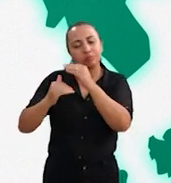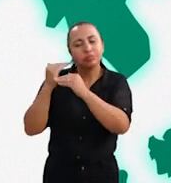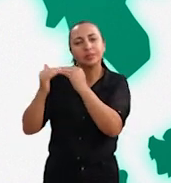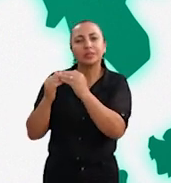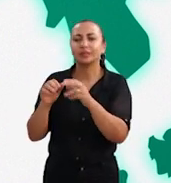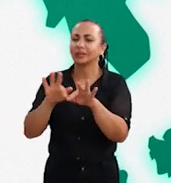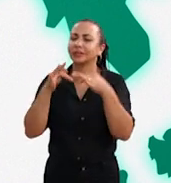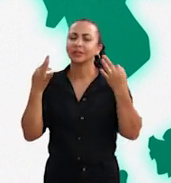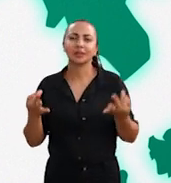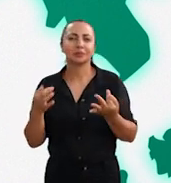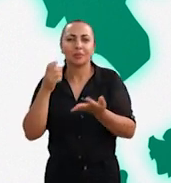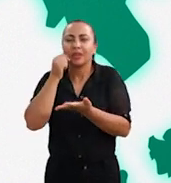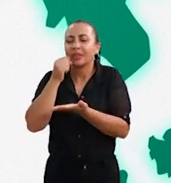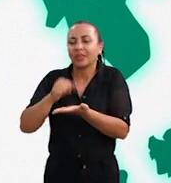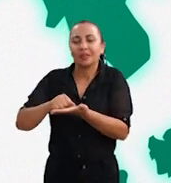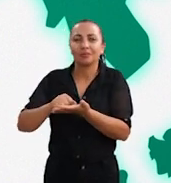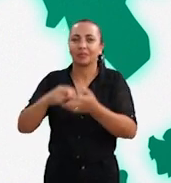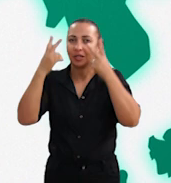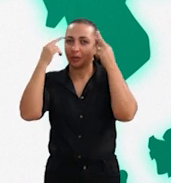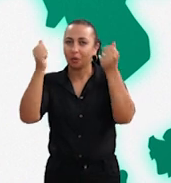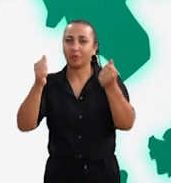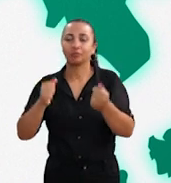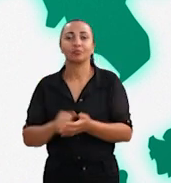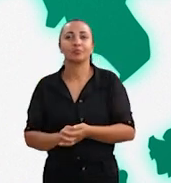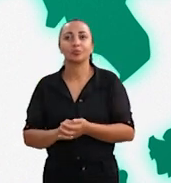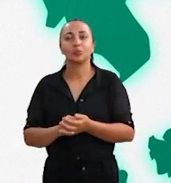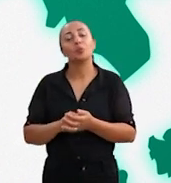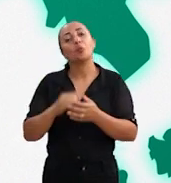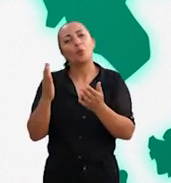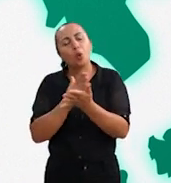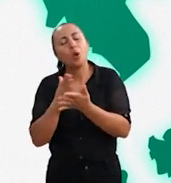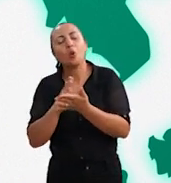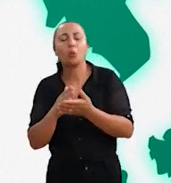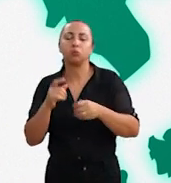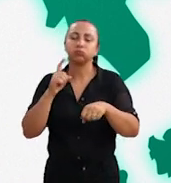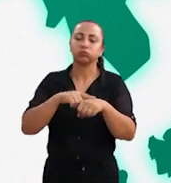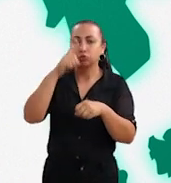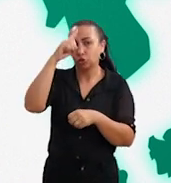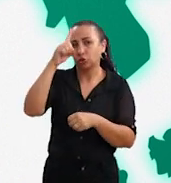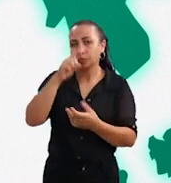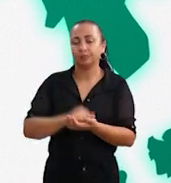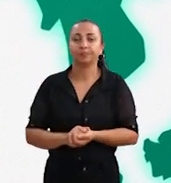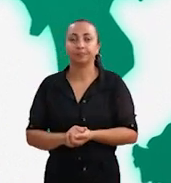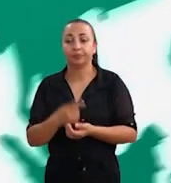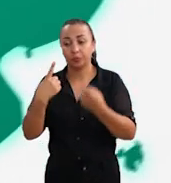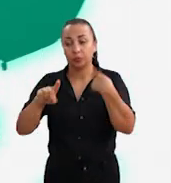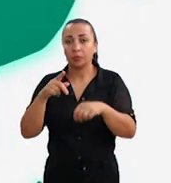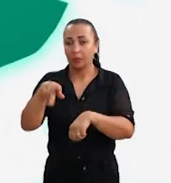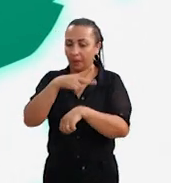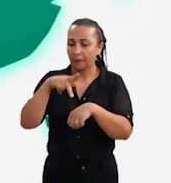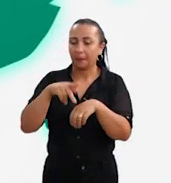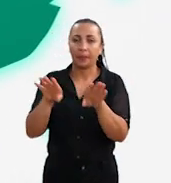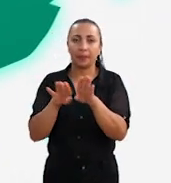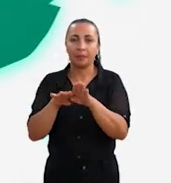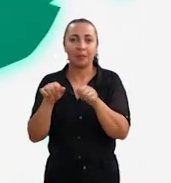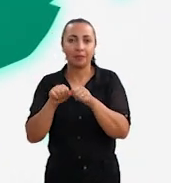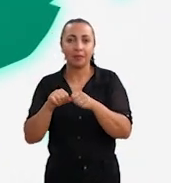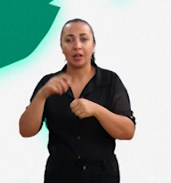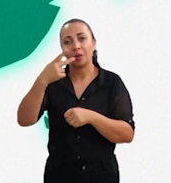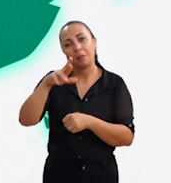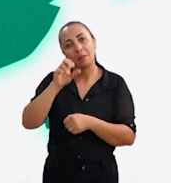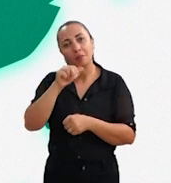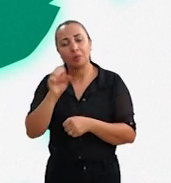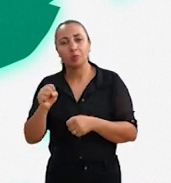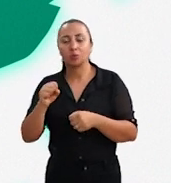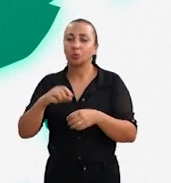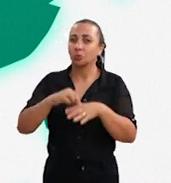de salga natural por um tempo bastante determinado. Outros países também fazem o presunto cru e trazem